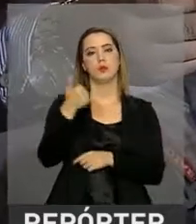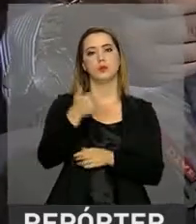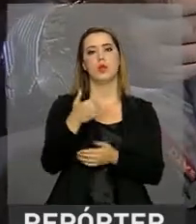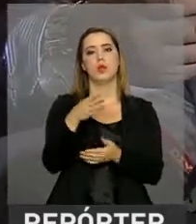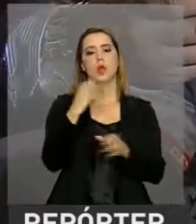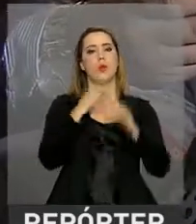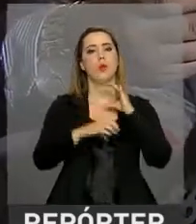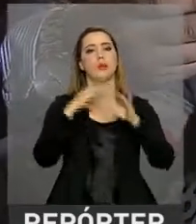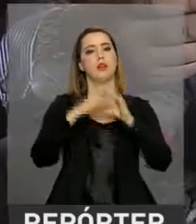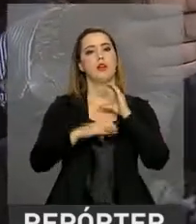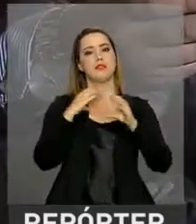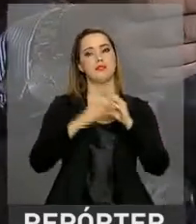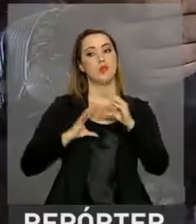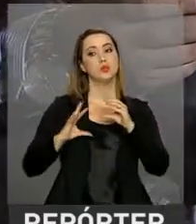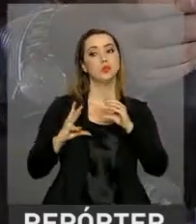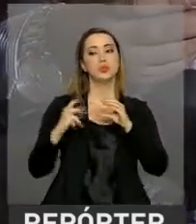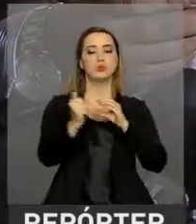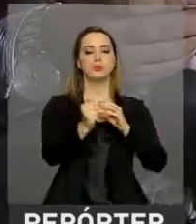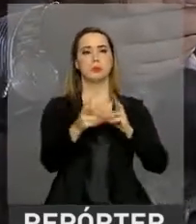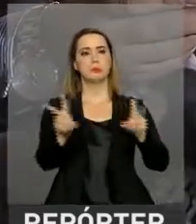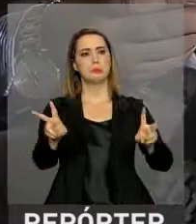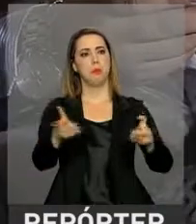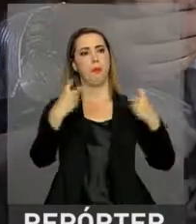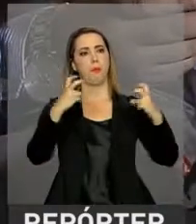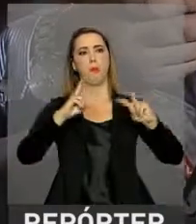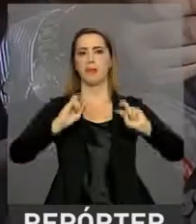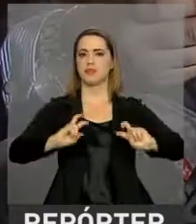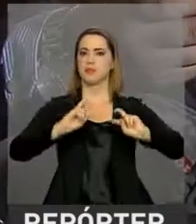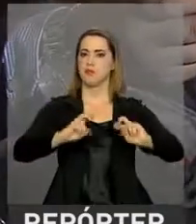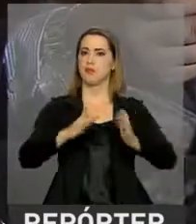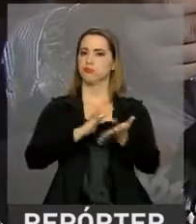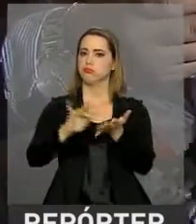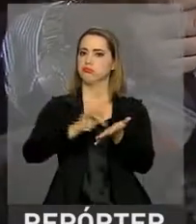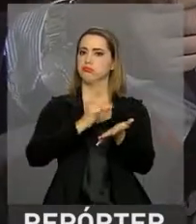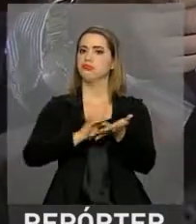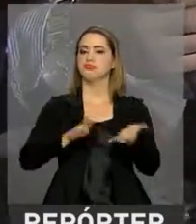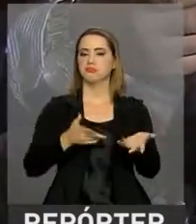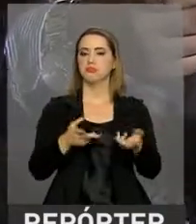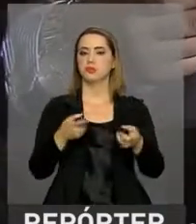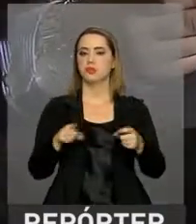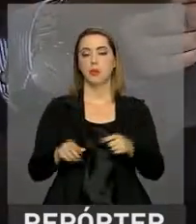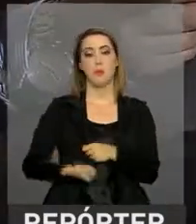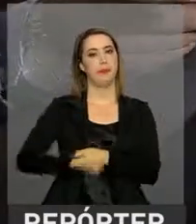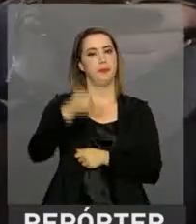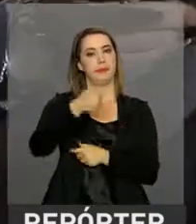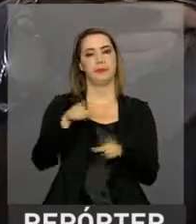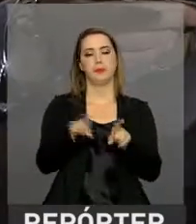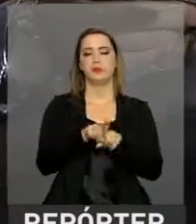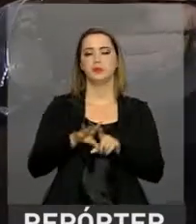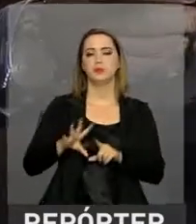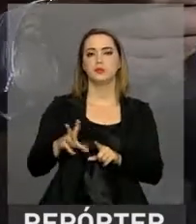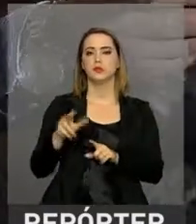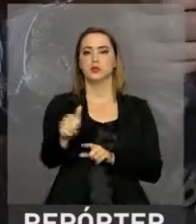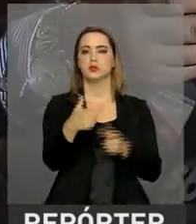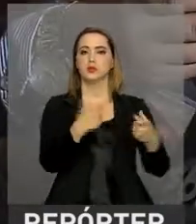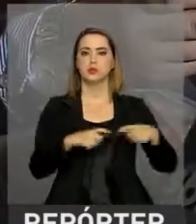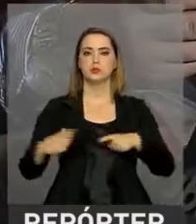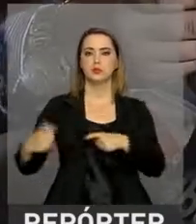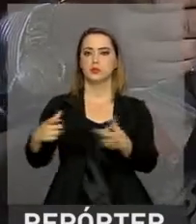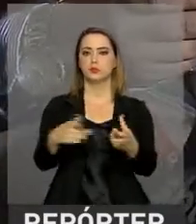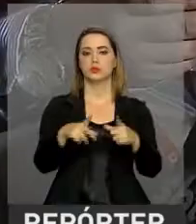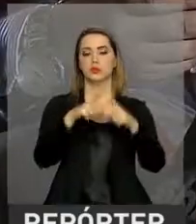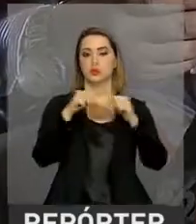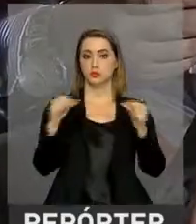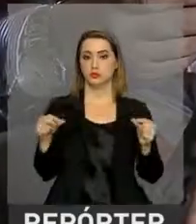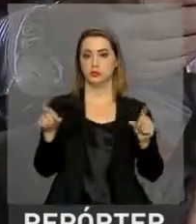telecomunicações todos vão perceber no seu celular dos seus equipamentos uma melhora sensível em todos os cantos do distrito